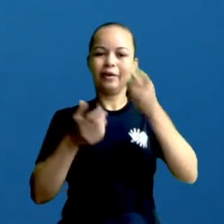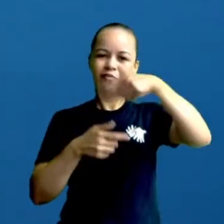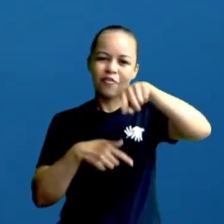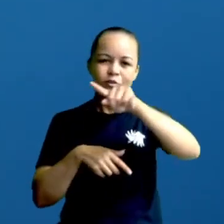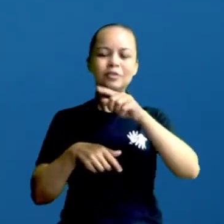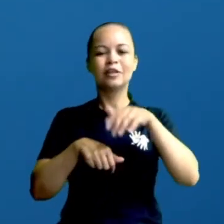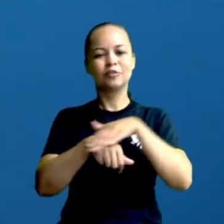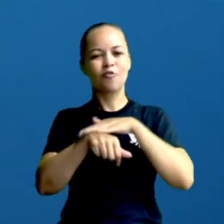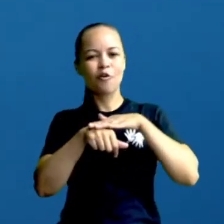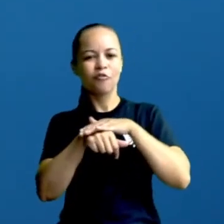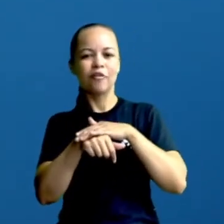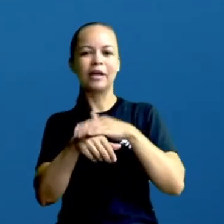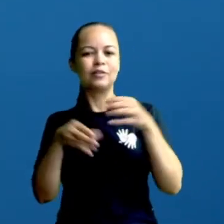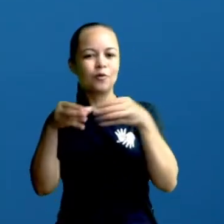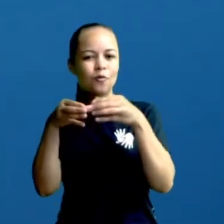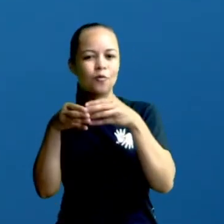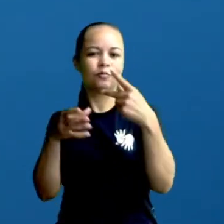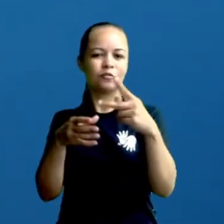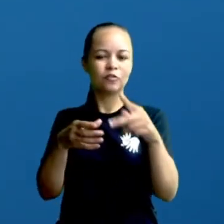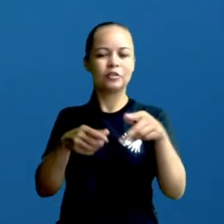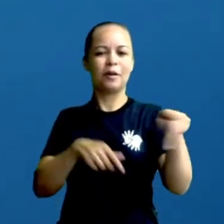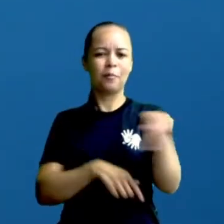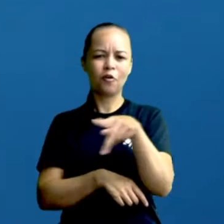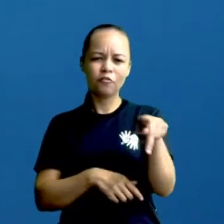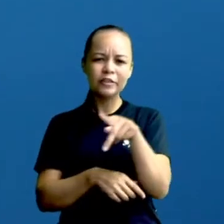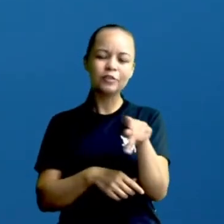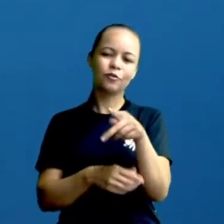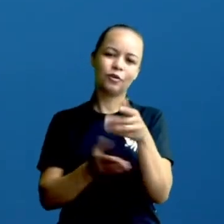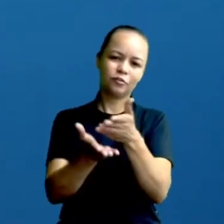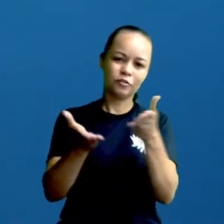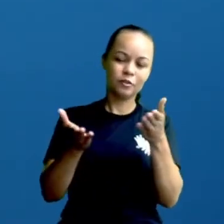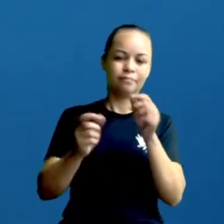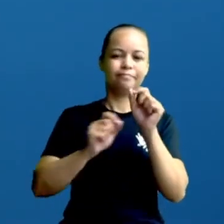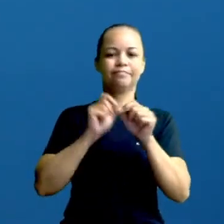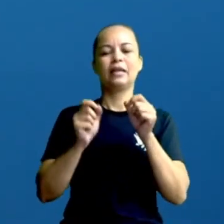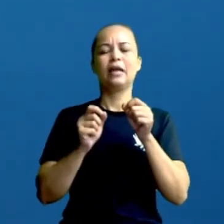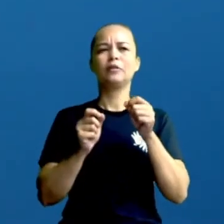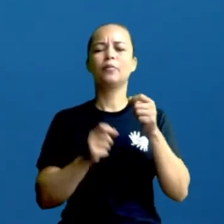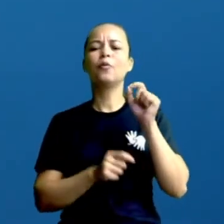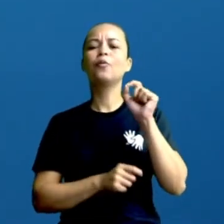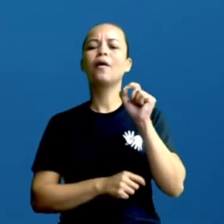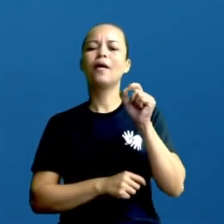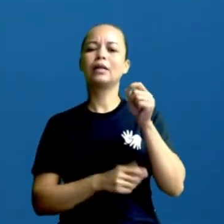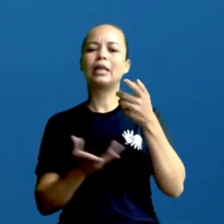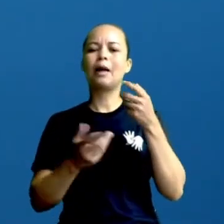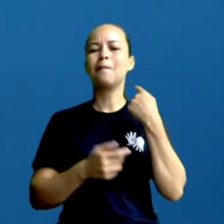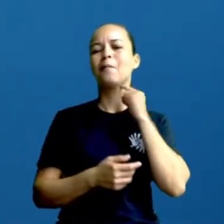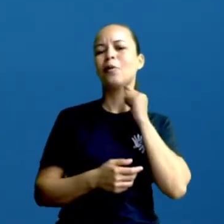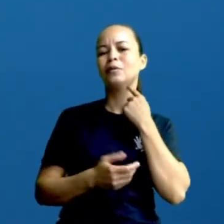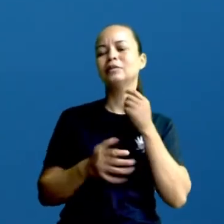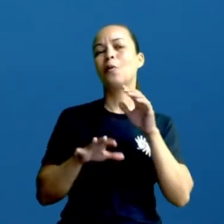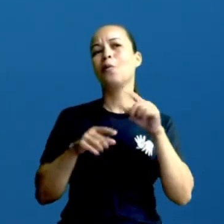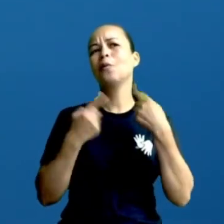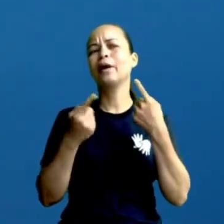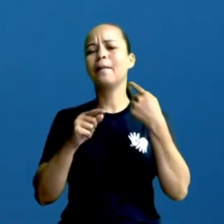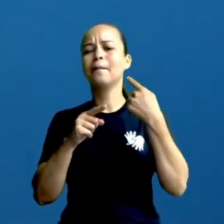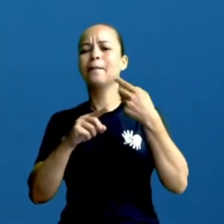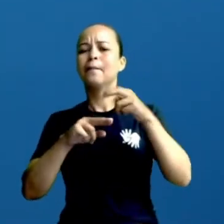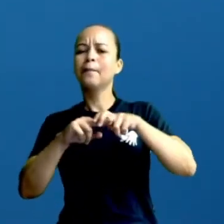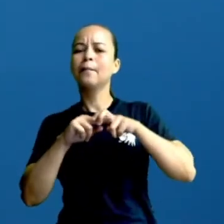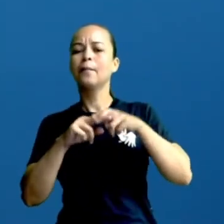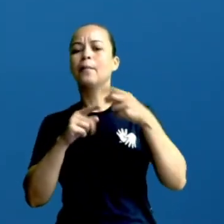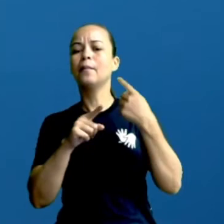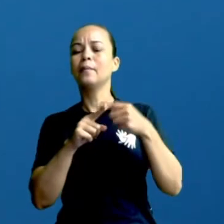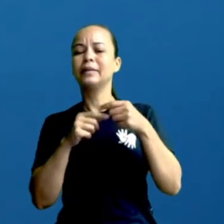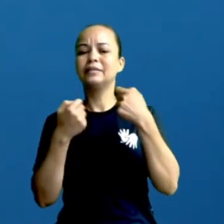vocês, com a professora de vocês, sobre essa questão da poluição, né? E quais são as ações que a gente precisa fazer.